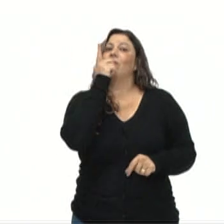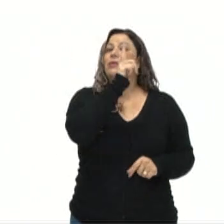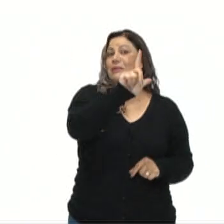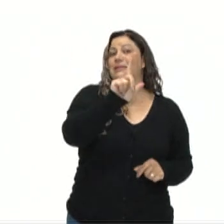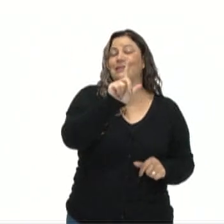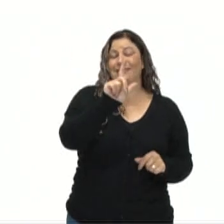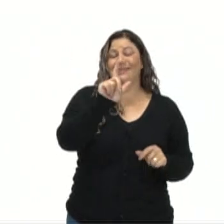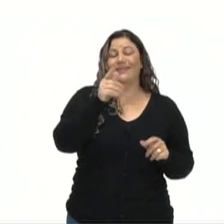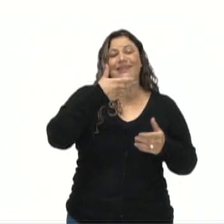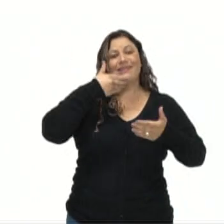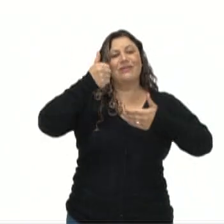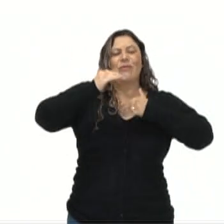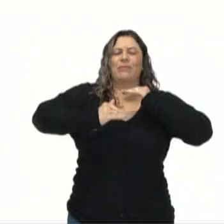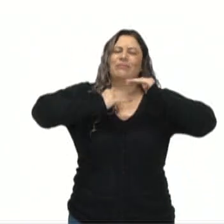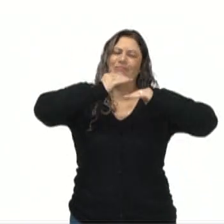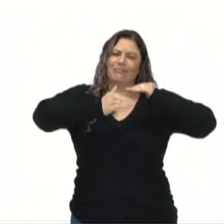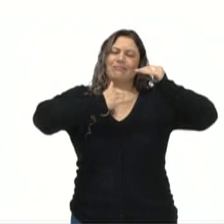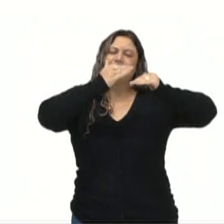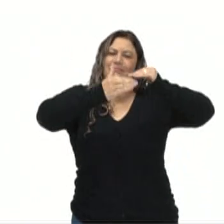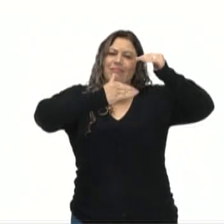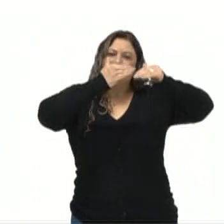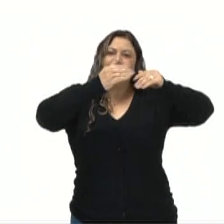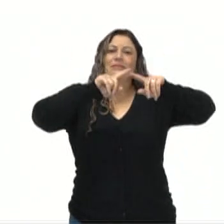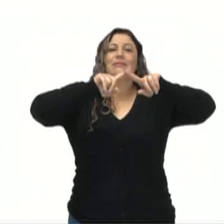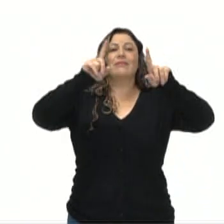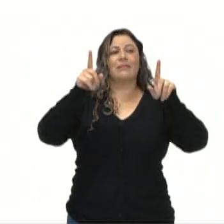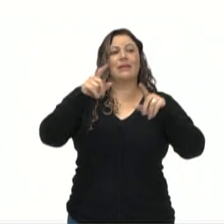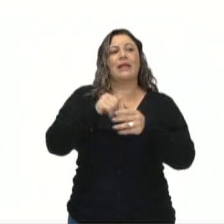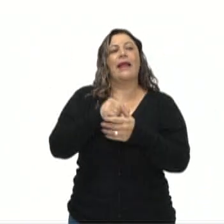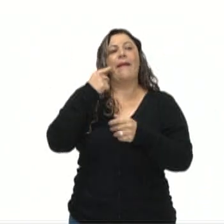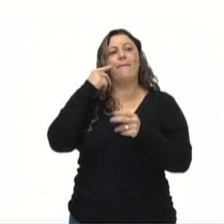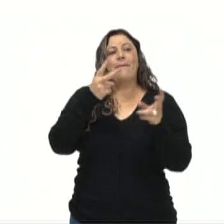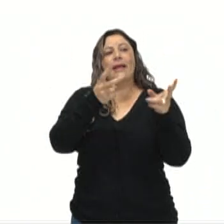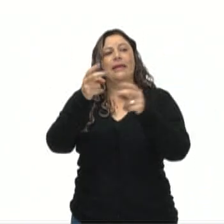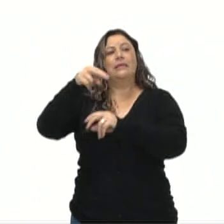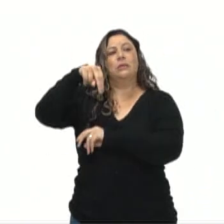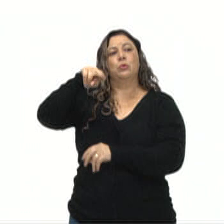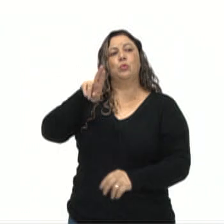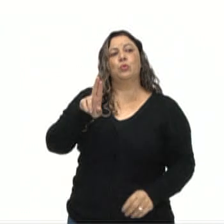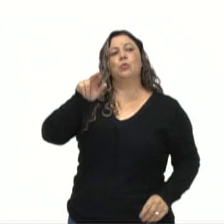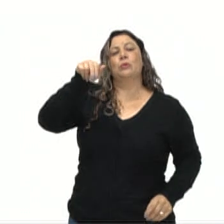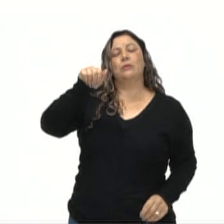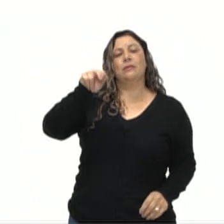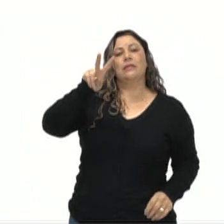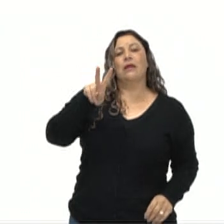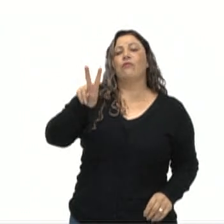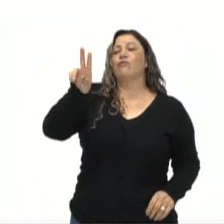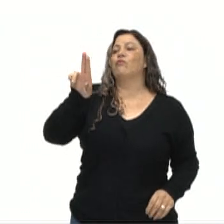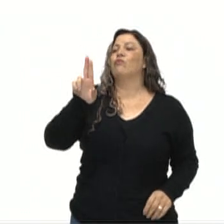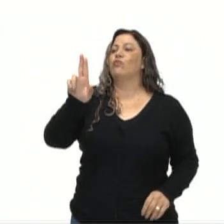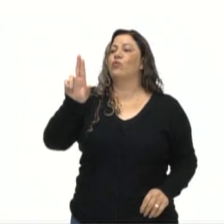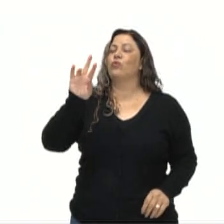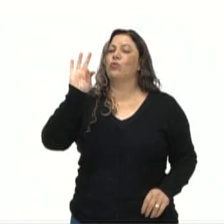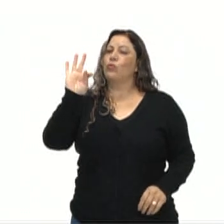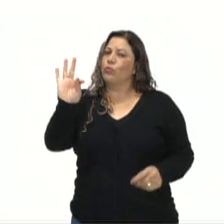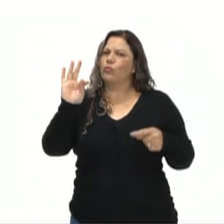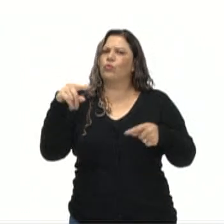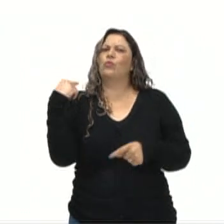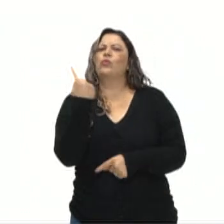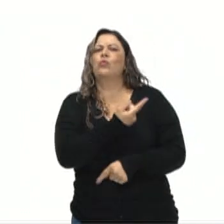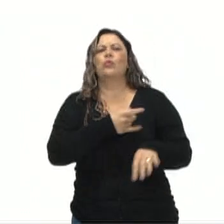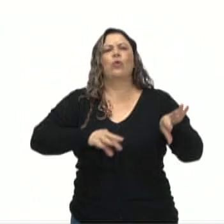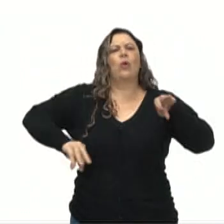ali algumas melhorias, tá? Inuit, Nunavut, significa nossa terra, criado